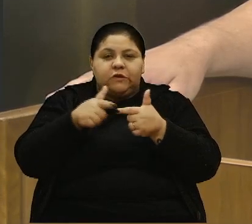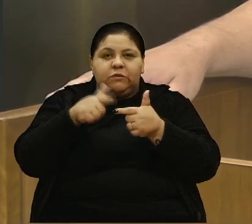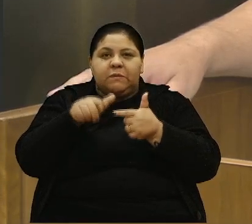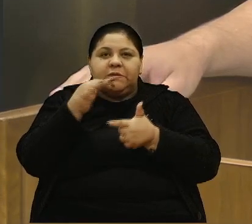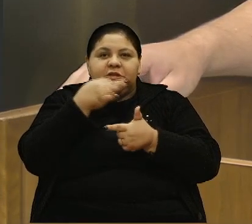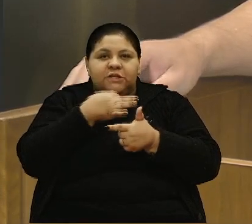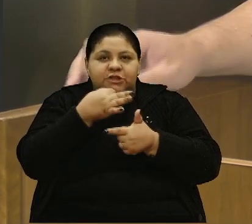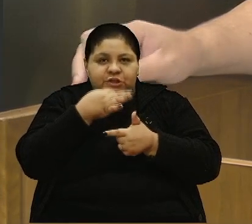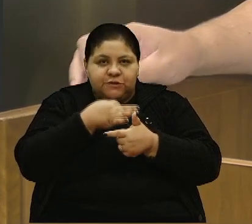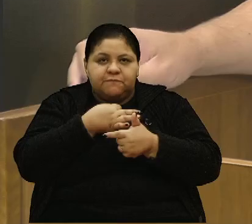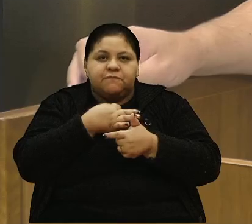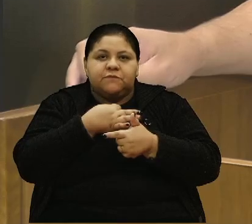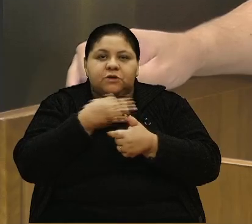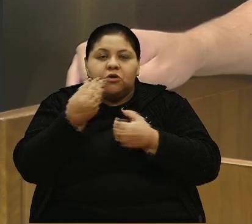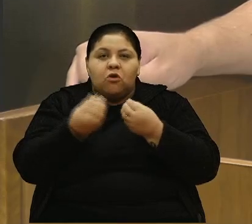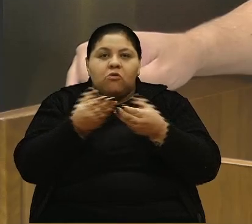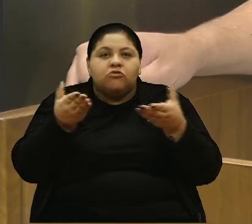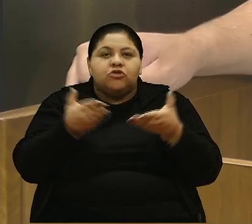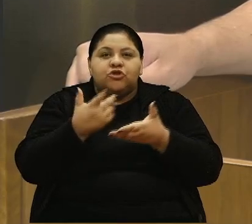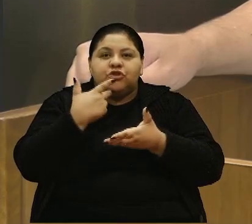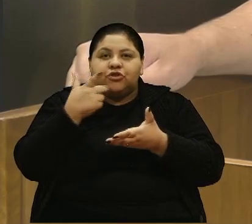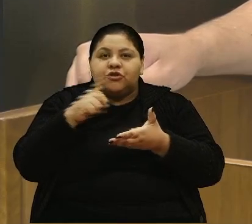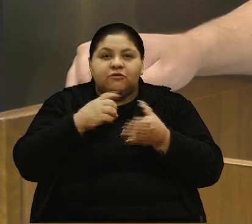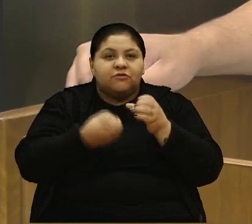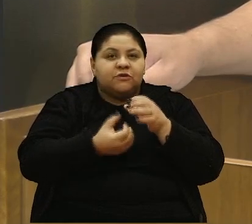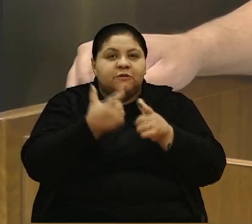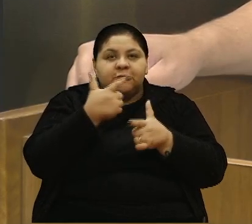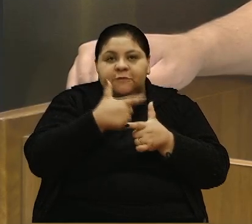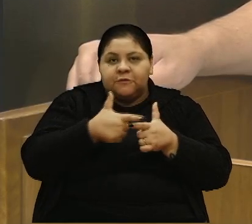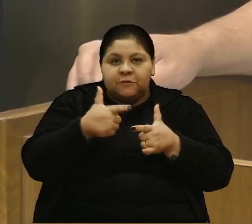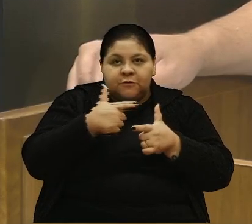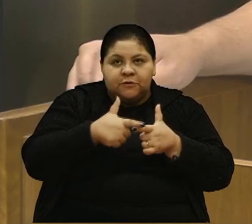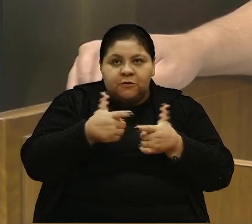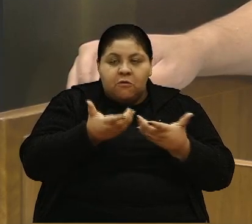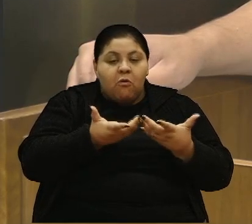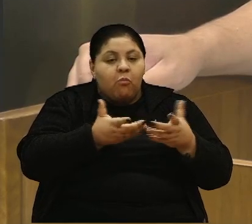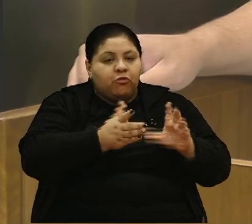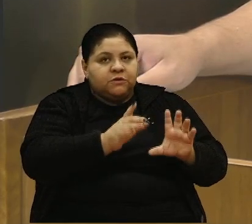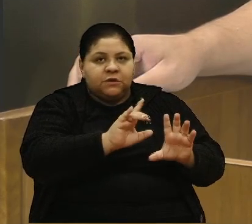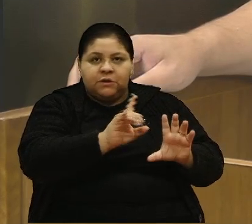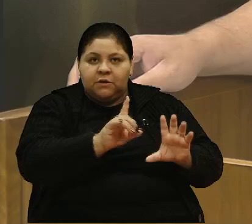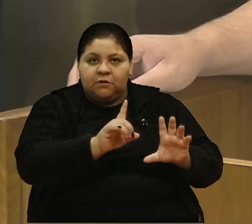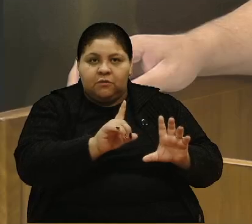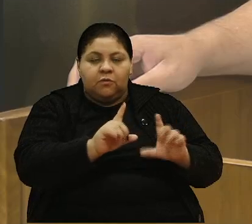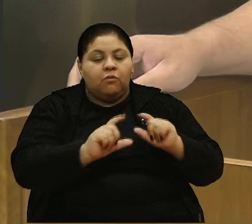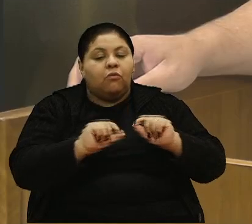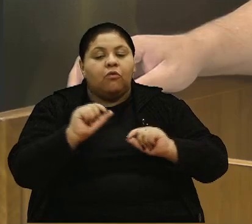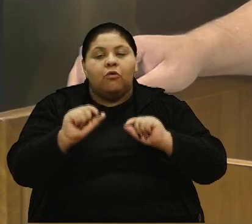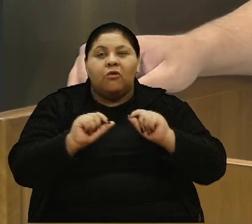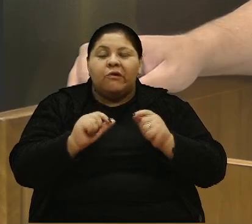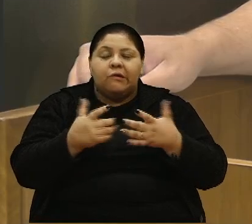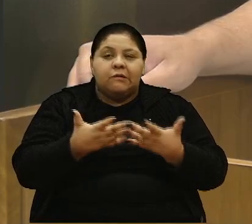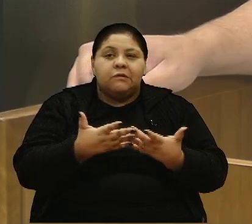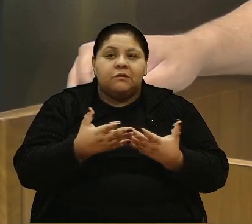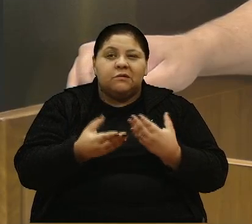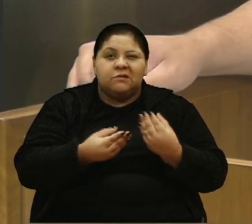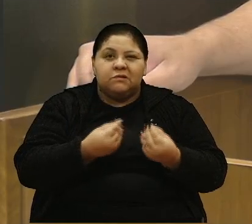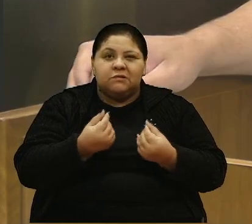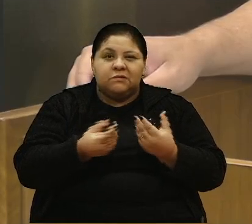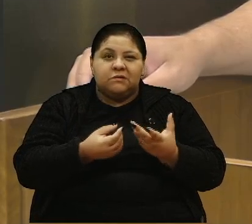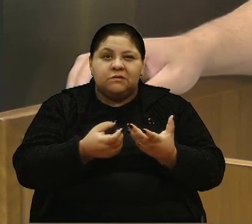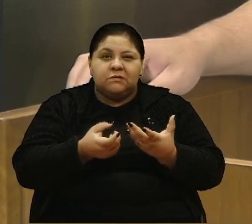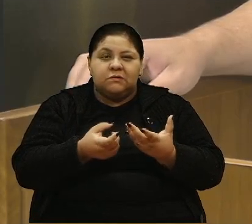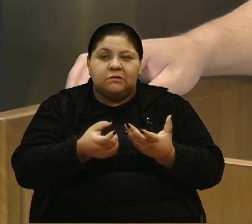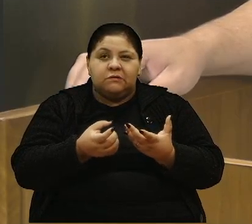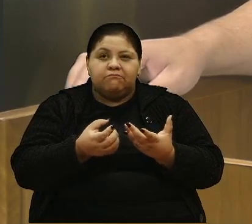Caxias. E como eu já falei, não existe nenhum problema enquanto à oposição. O que me deixa até meio